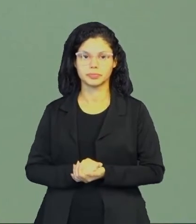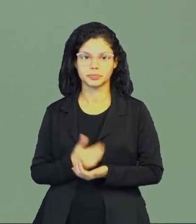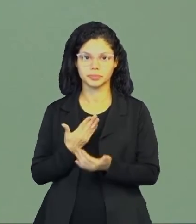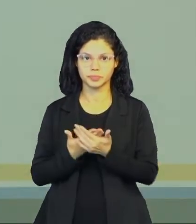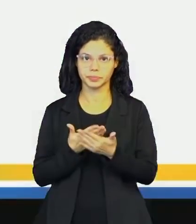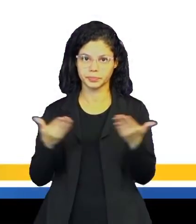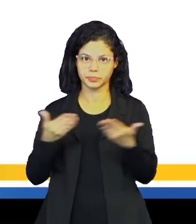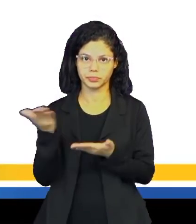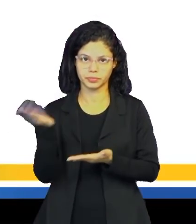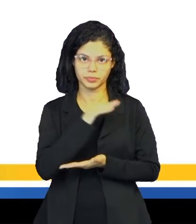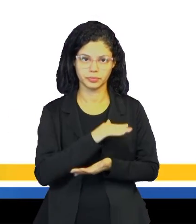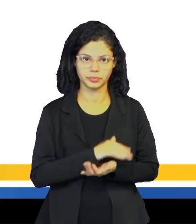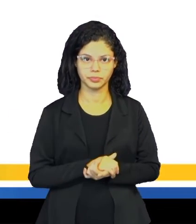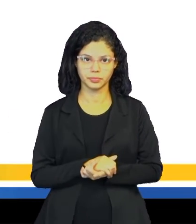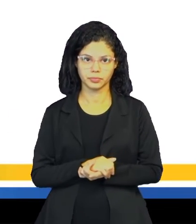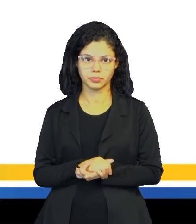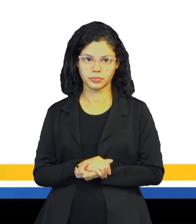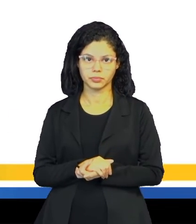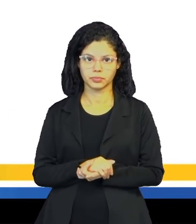aula de hoje. Vamos lá?